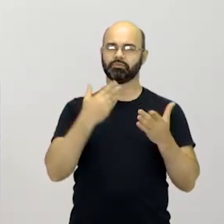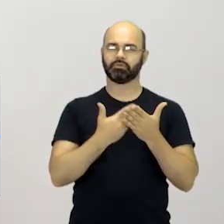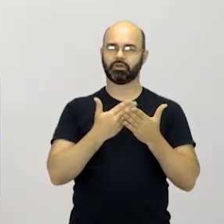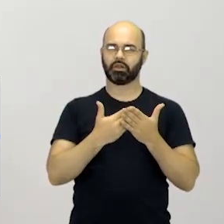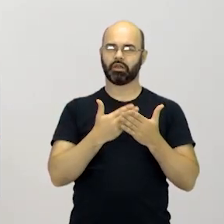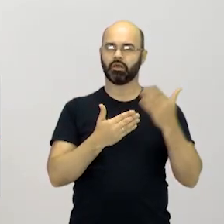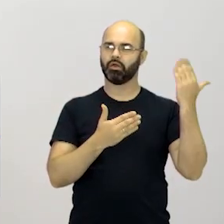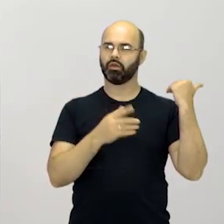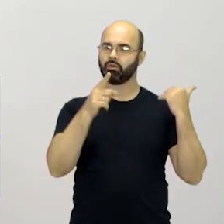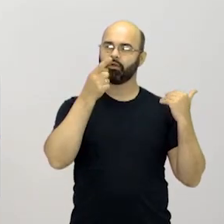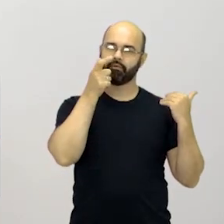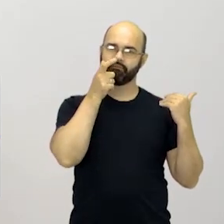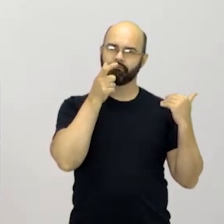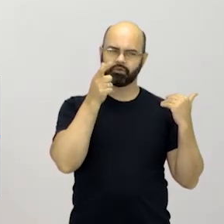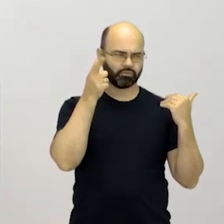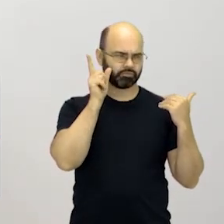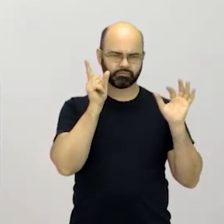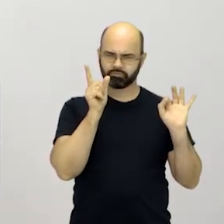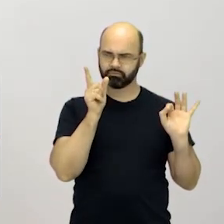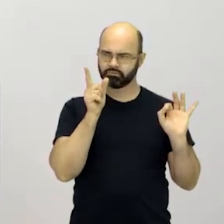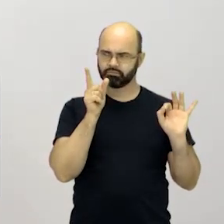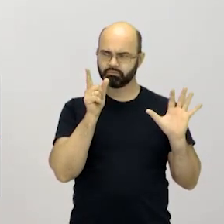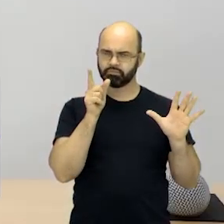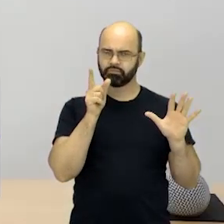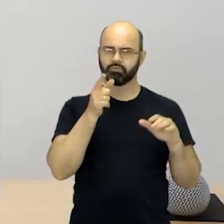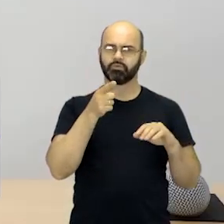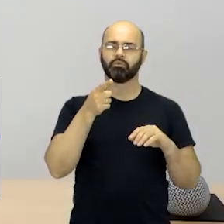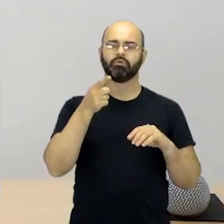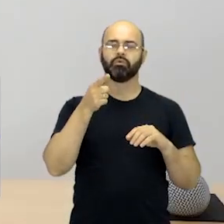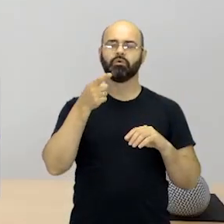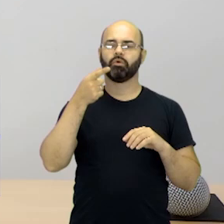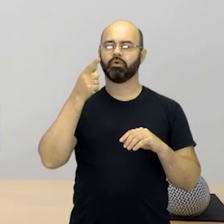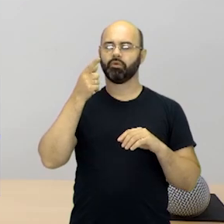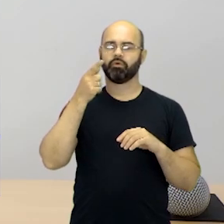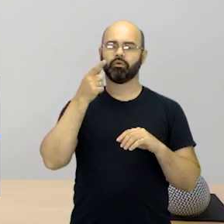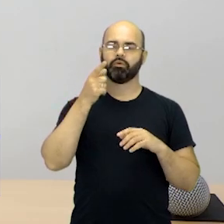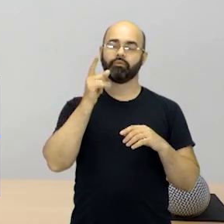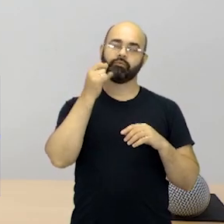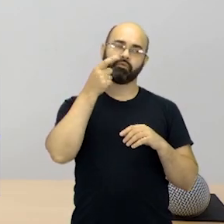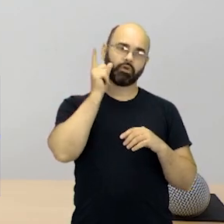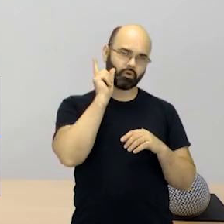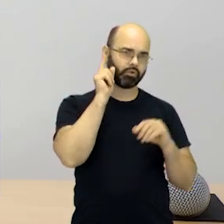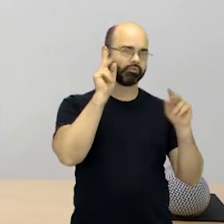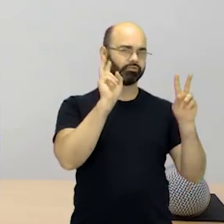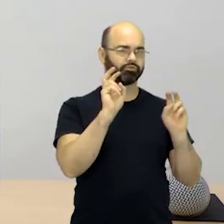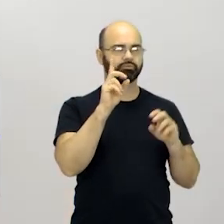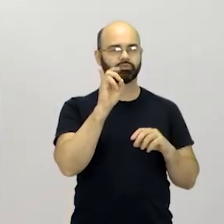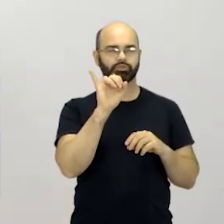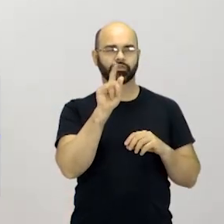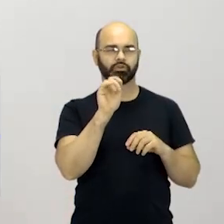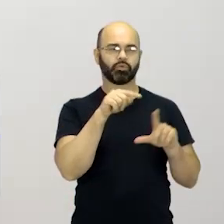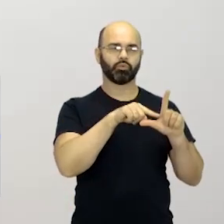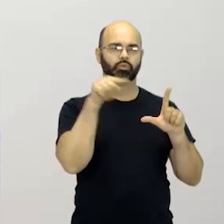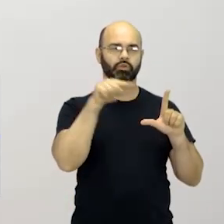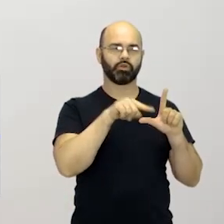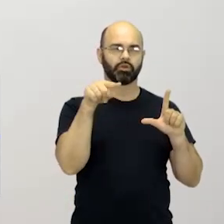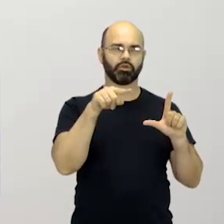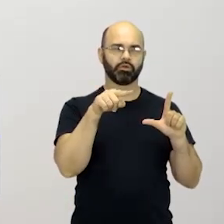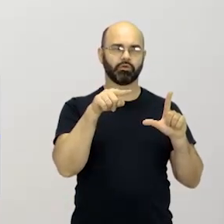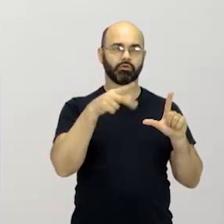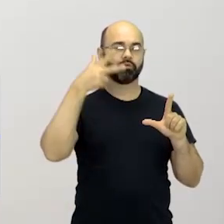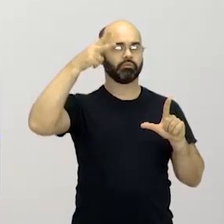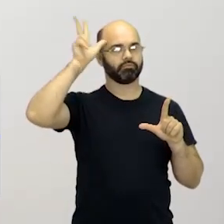se eu não me engano, a aulinha... Foi ontem ou foi a aula 4? Ontem você falou das diagonais e falou do retângulo. Foi anteontem, né?